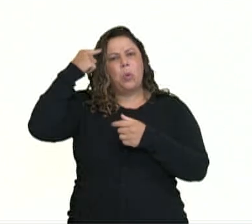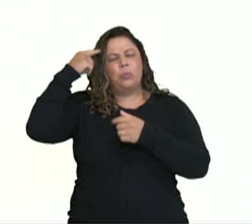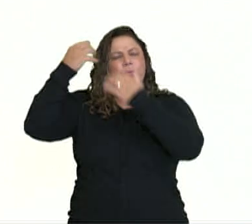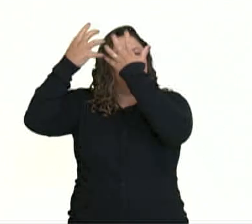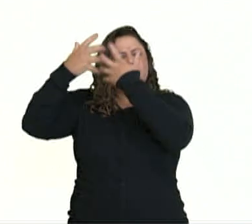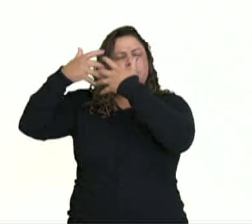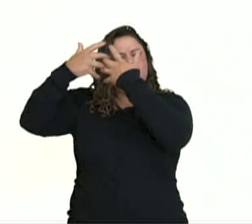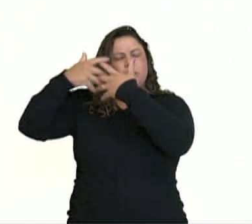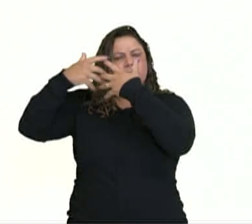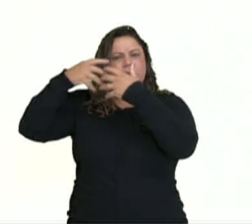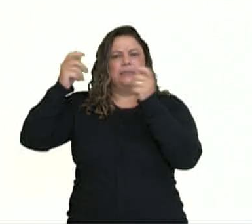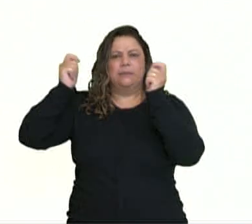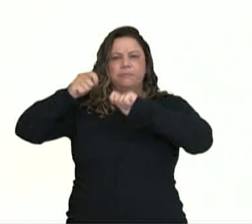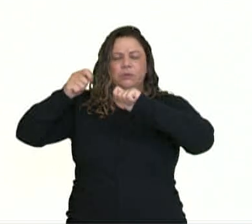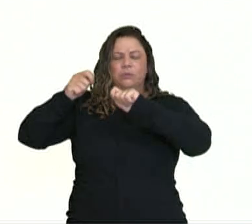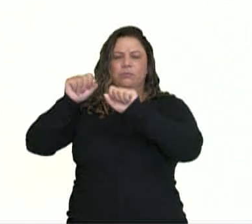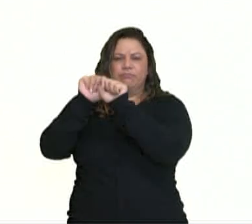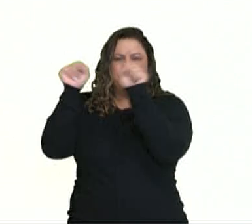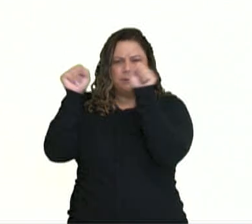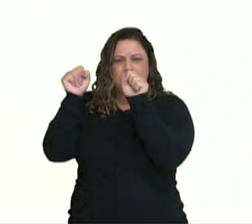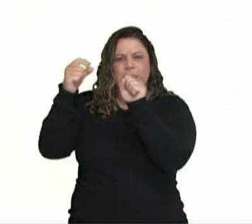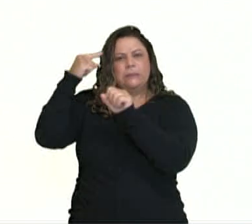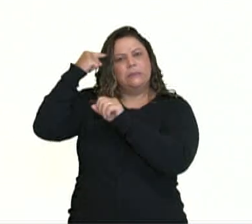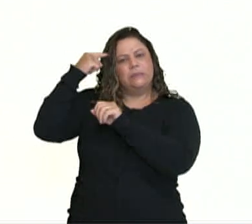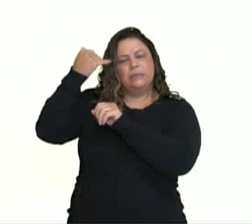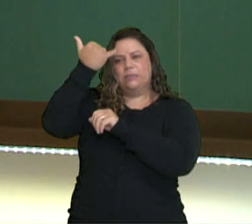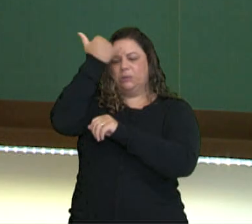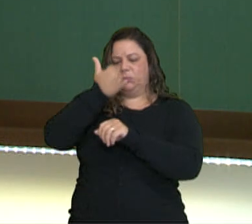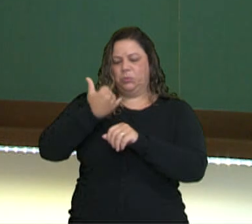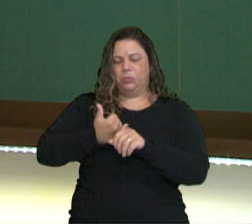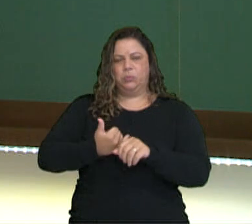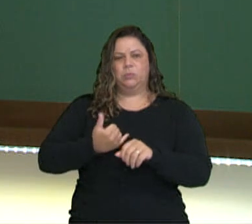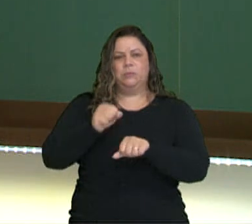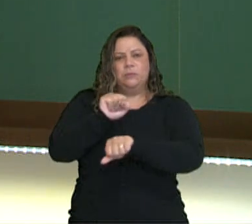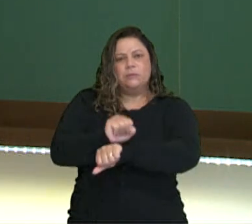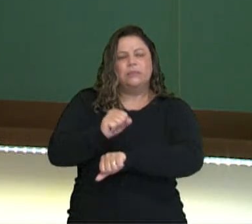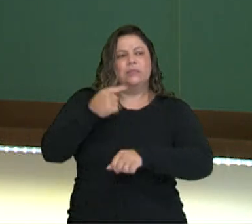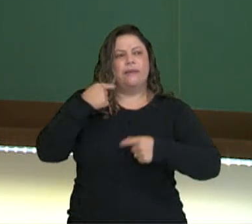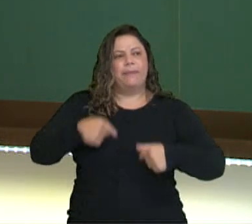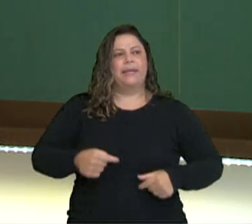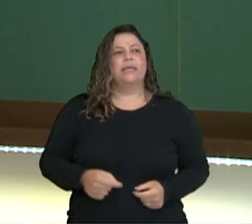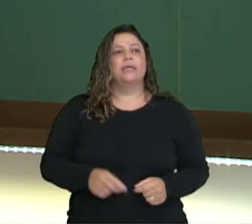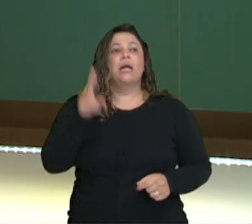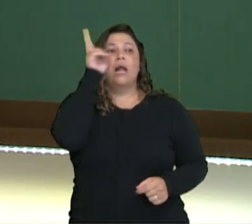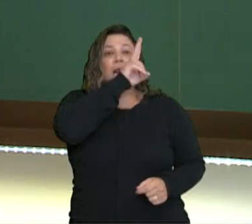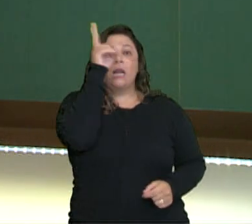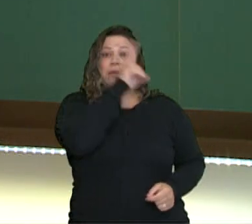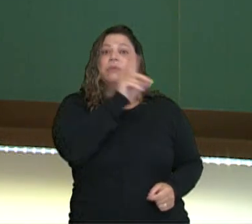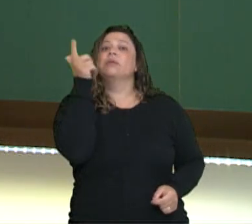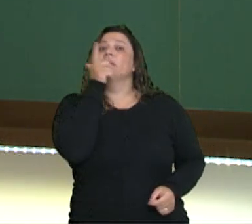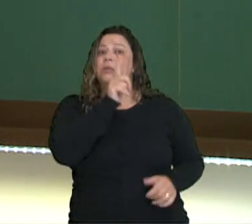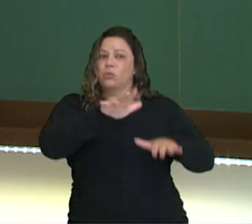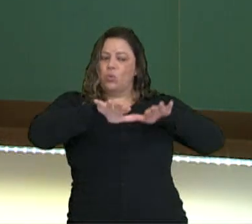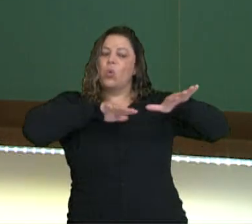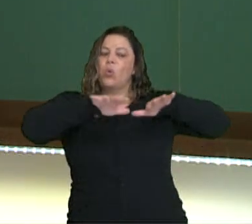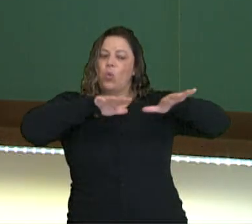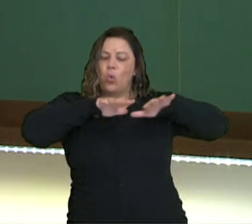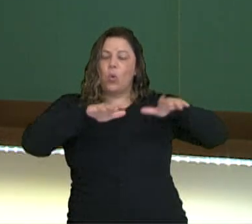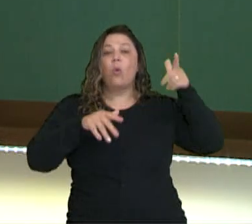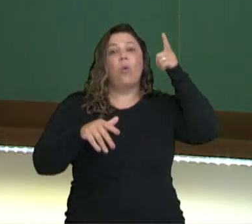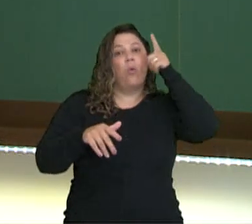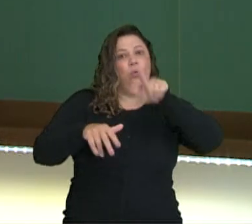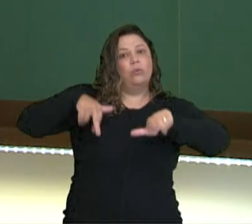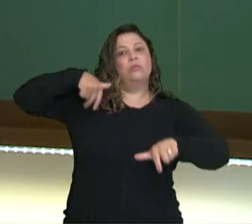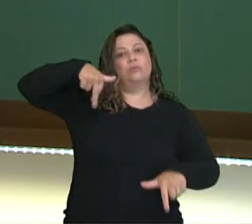ou de acidentes vasculares cerebrais. Lembrando que esses atletas, eles conseguem se movimentar, conseguem